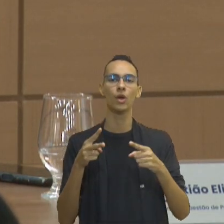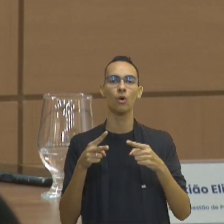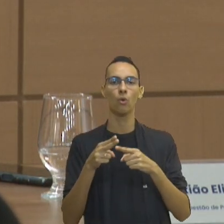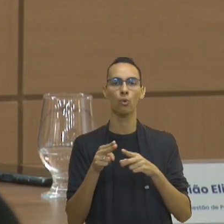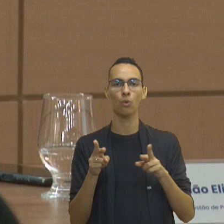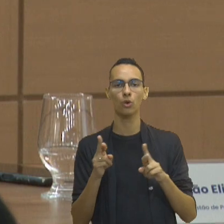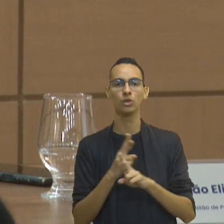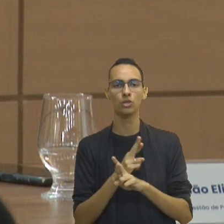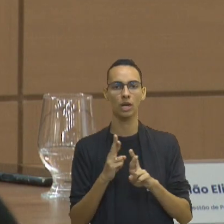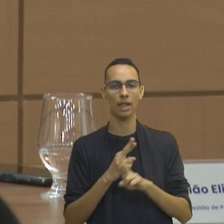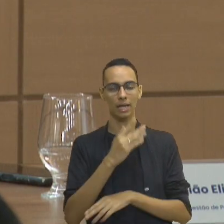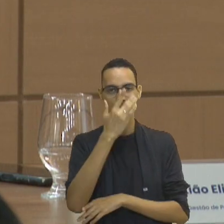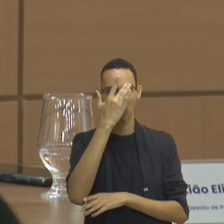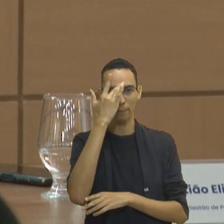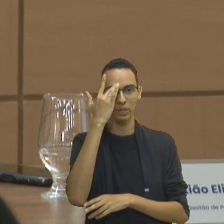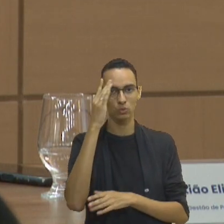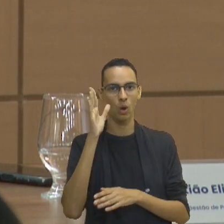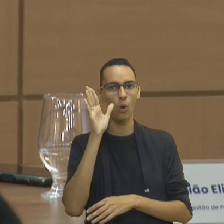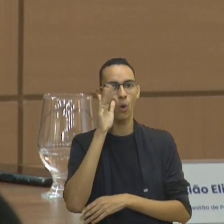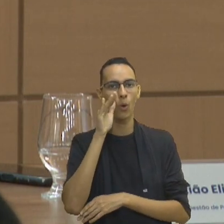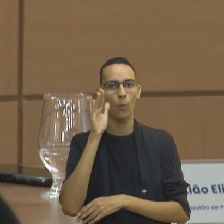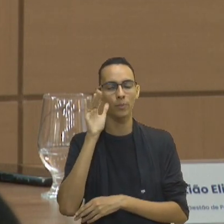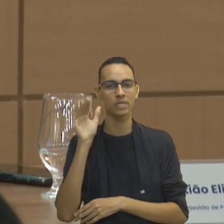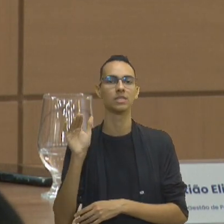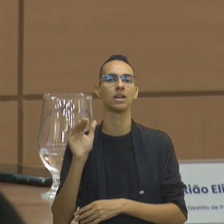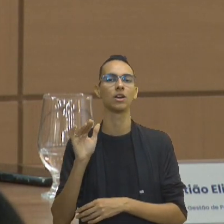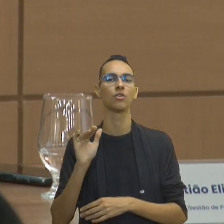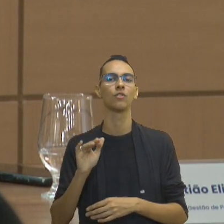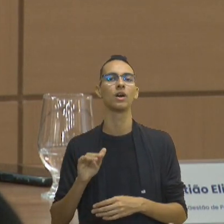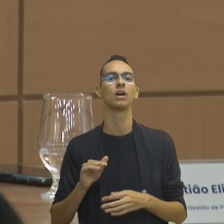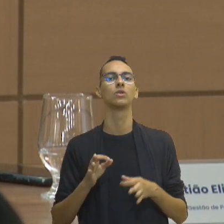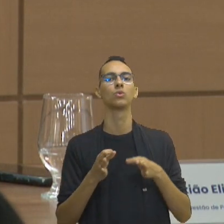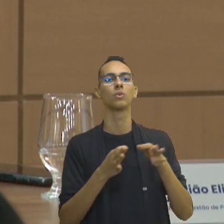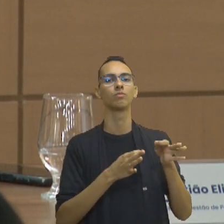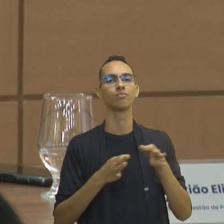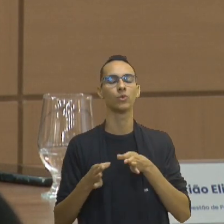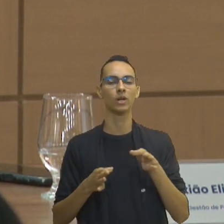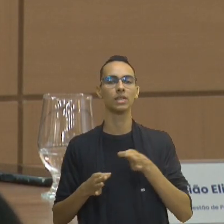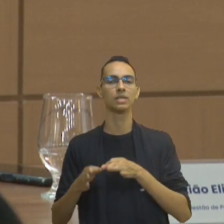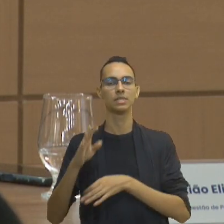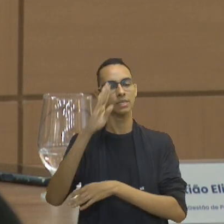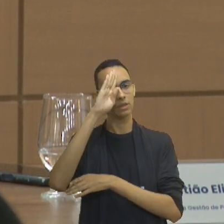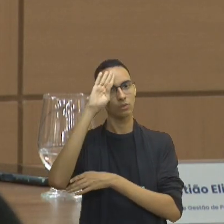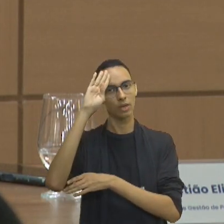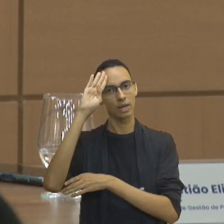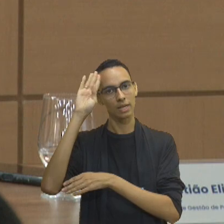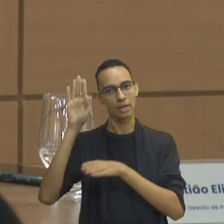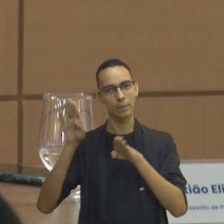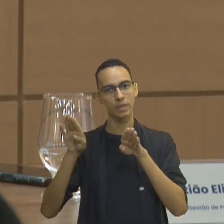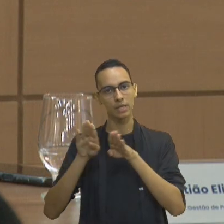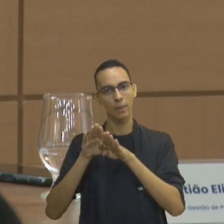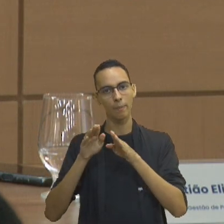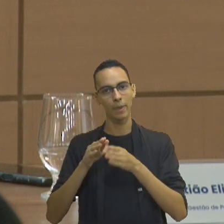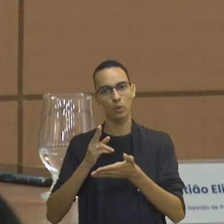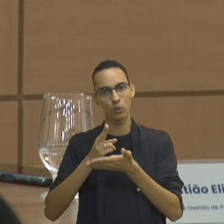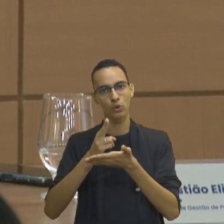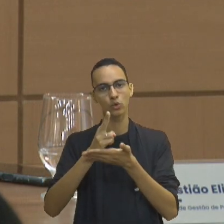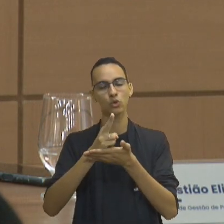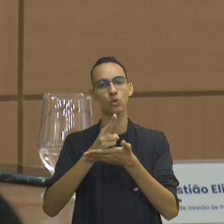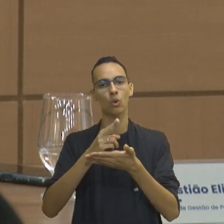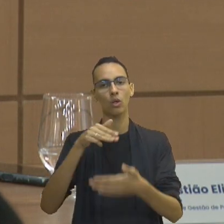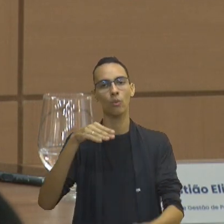pessoal, observando os critérios de funcionamento das unidades acadêmicas e administrativas e perseguindo aí essa